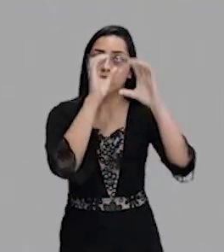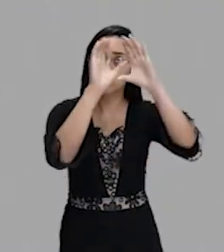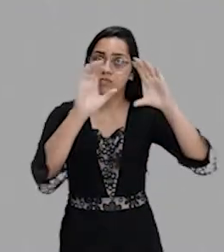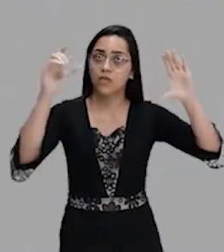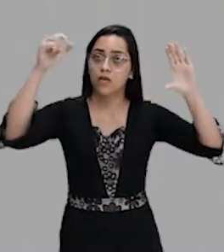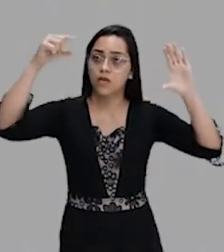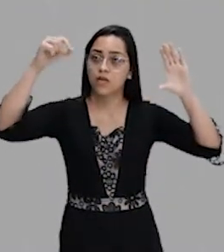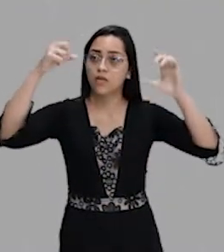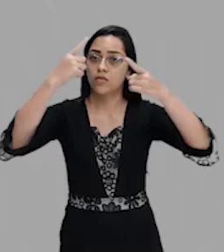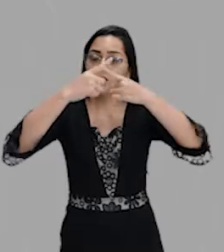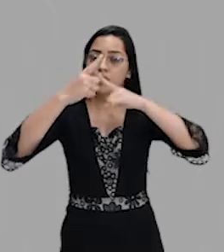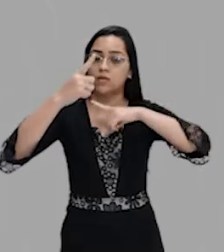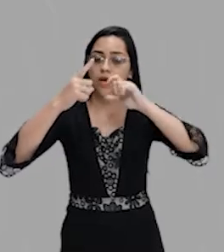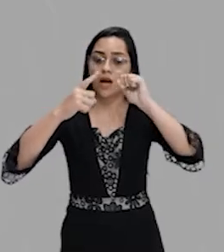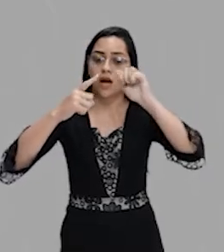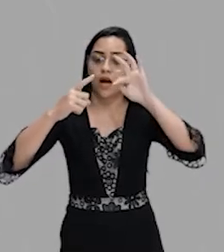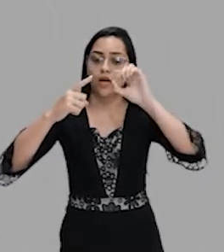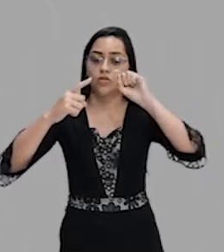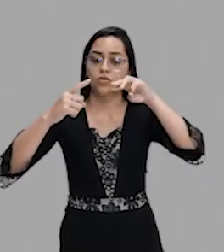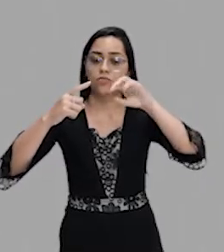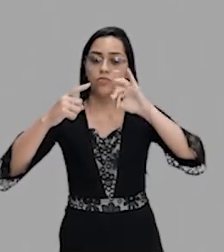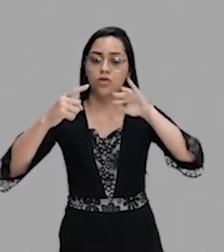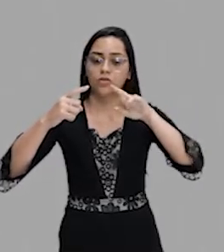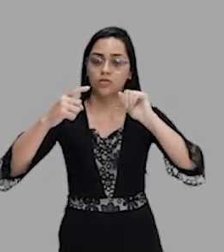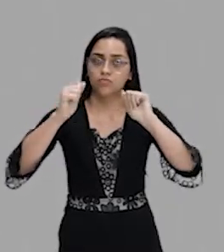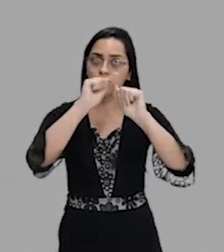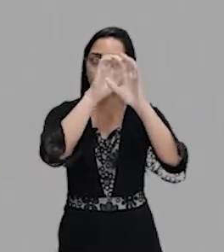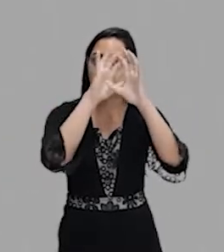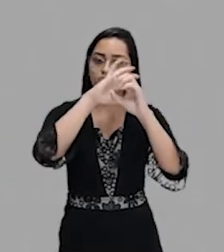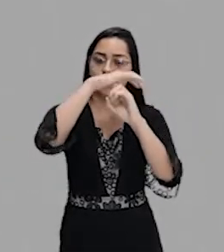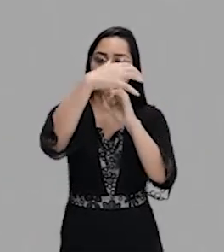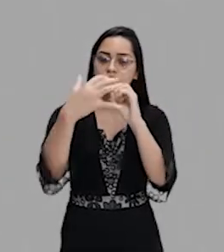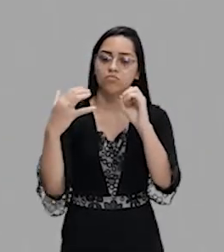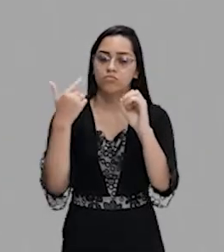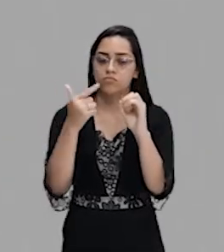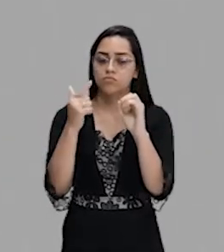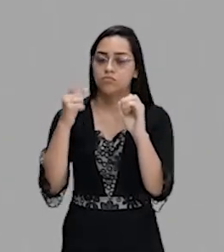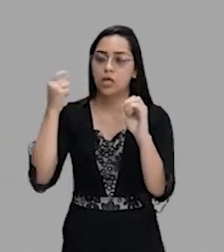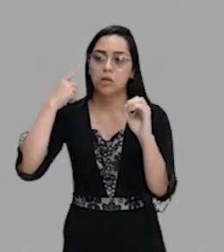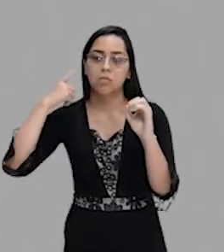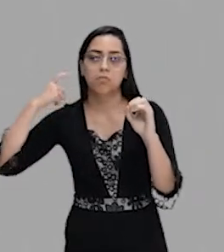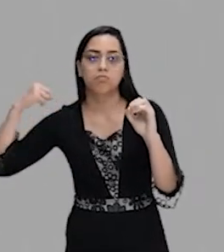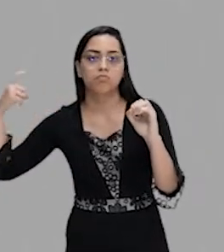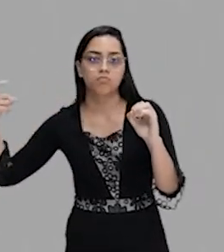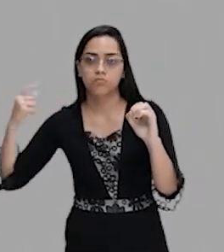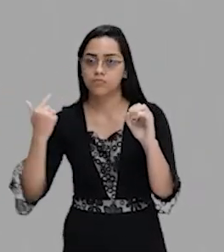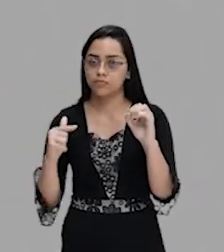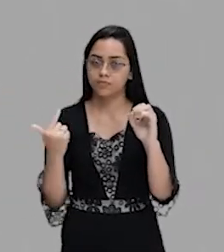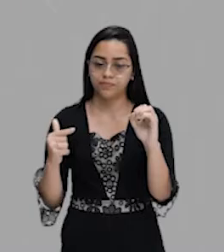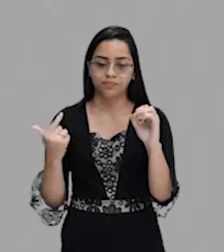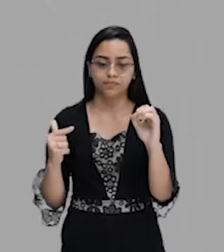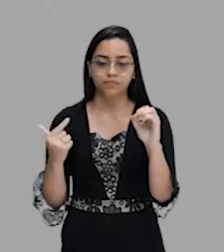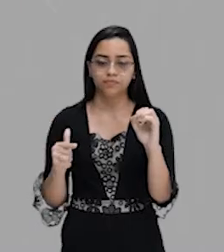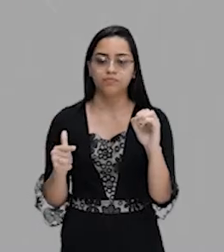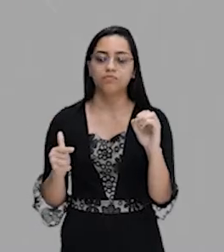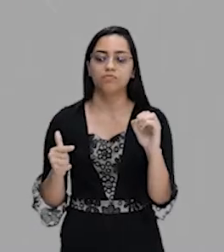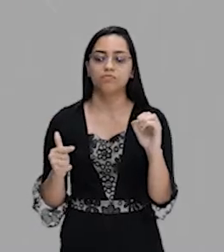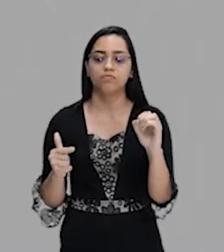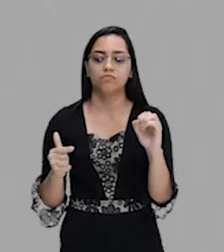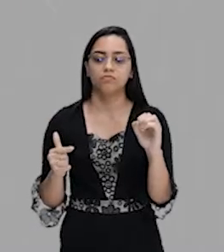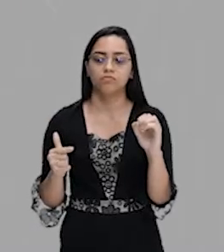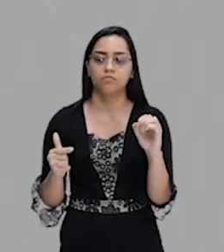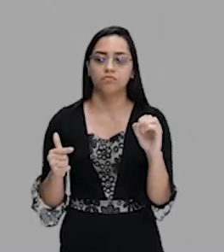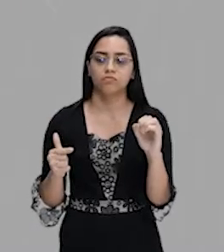azul é basicamente a atmosfera, tá, ok? Por isso, lá não há propagação de som, ok? Como não